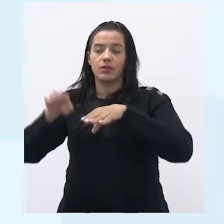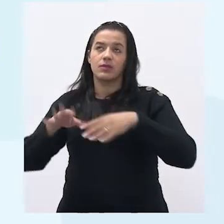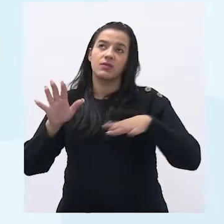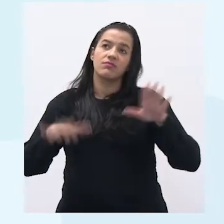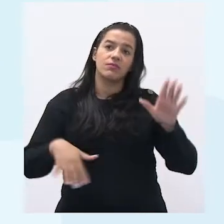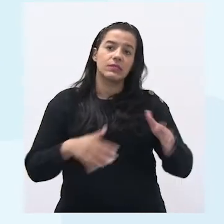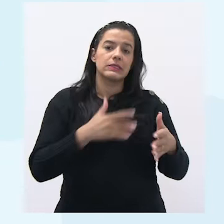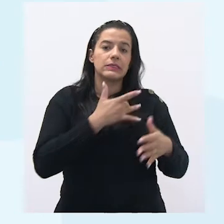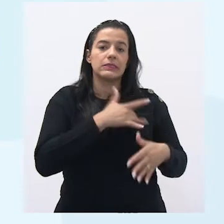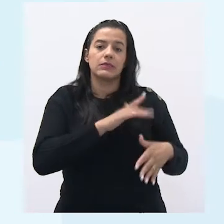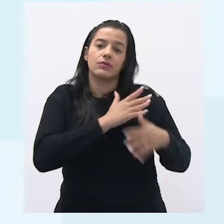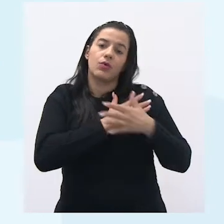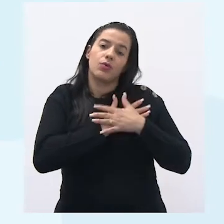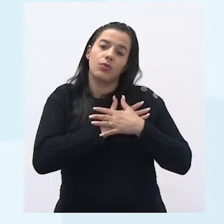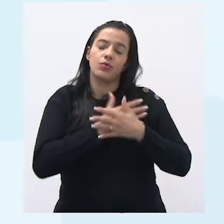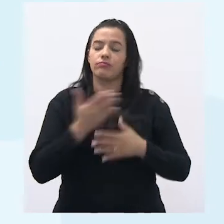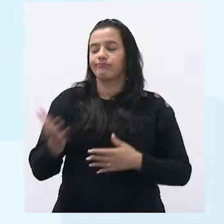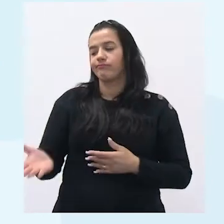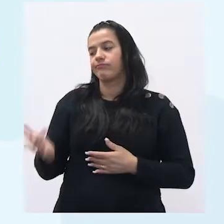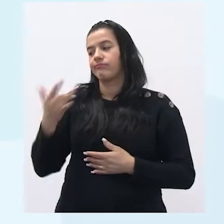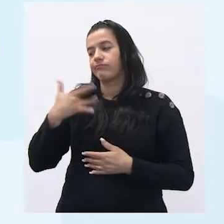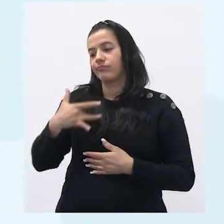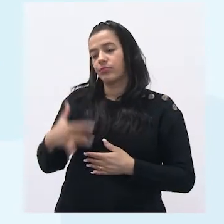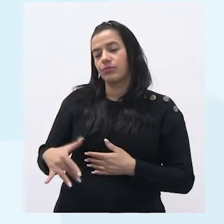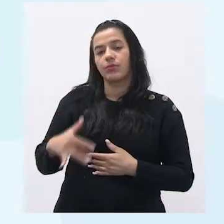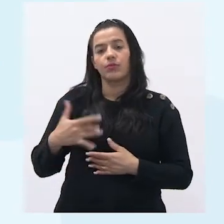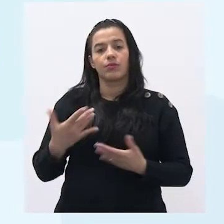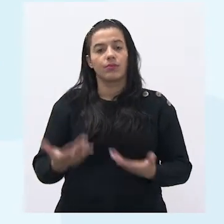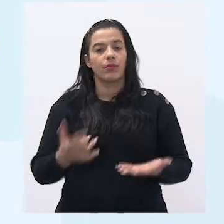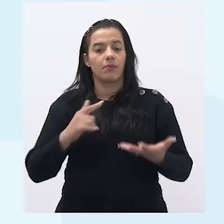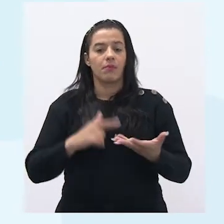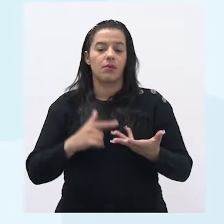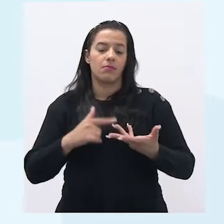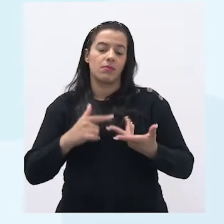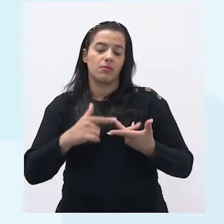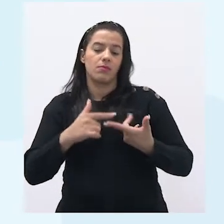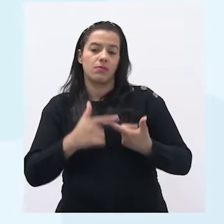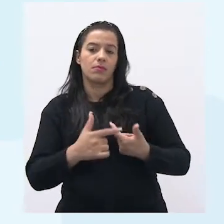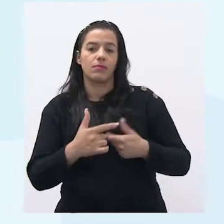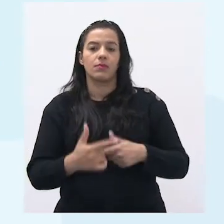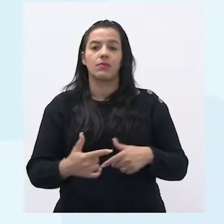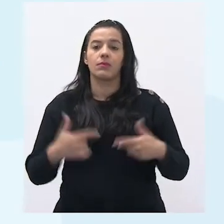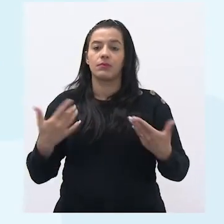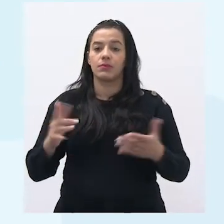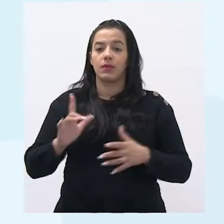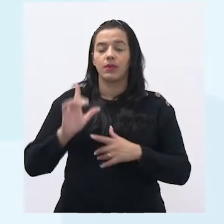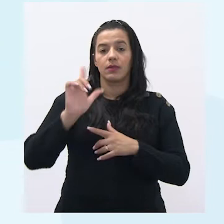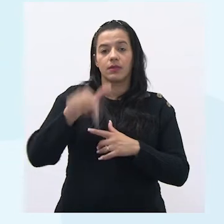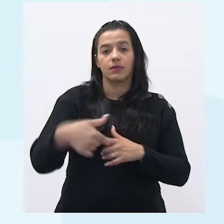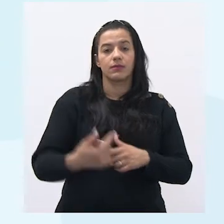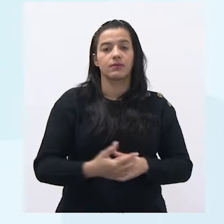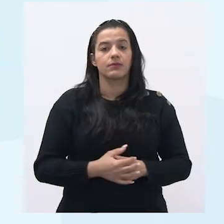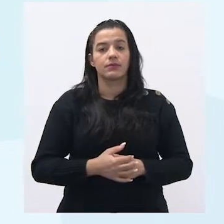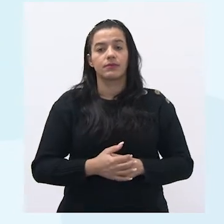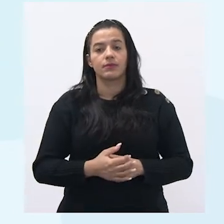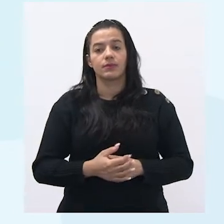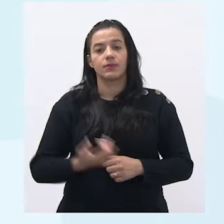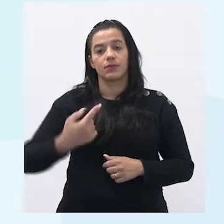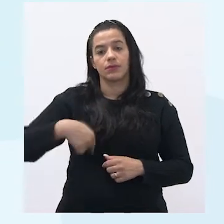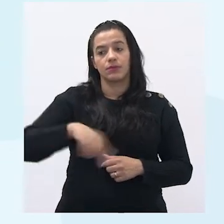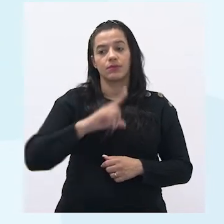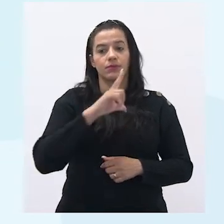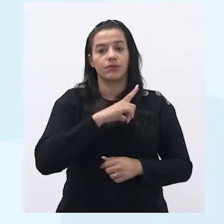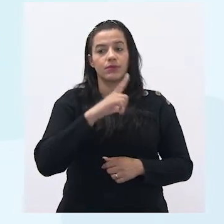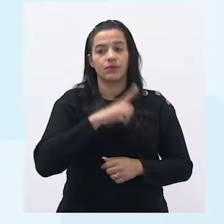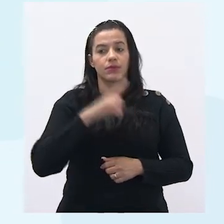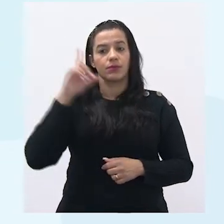uma identidade, poxa, tem aquele aluno assim, assado e tal. É para além da compaixão. Então, nós temos um